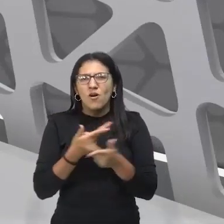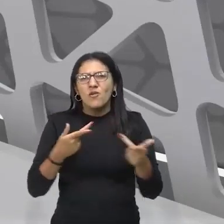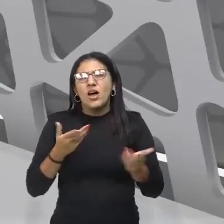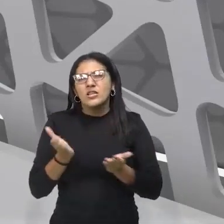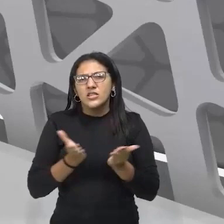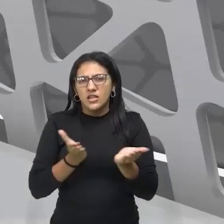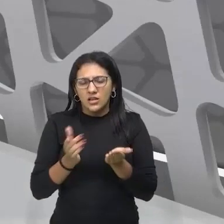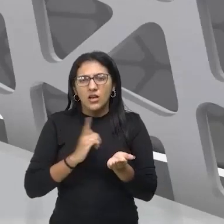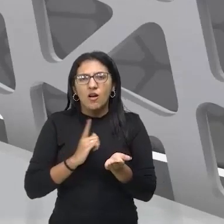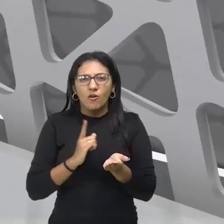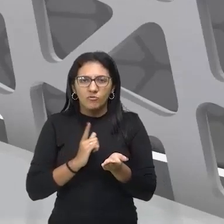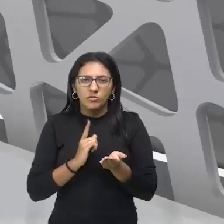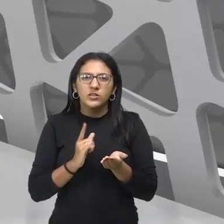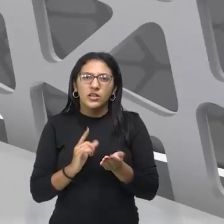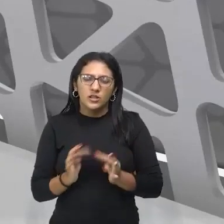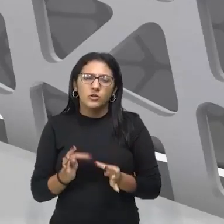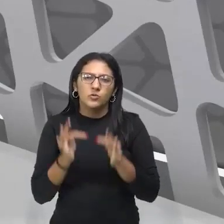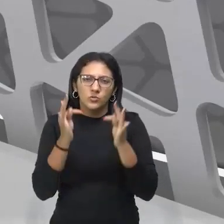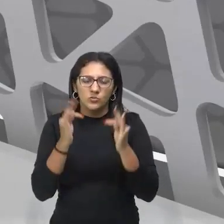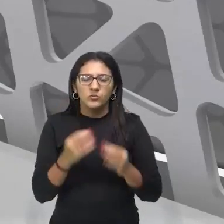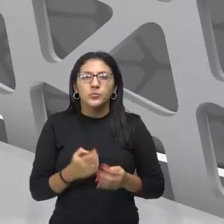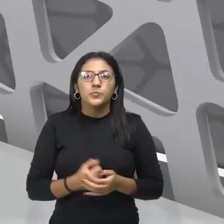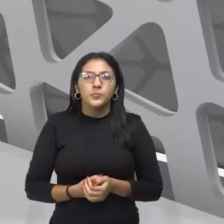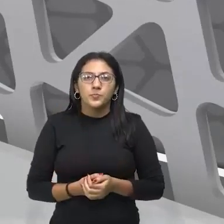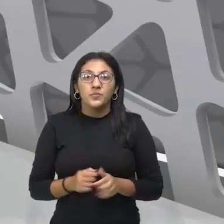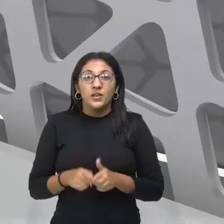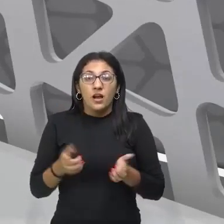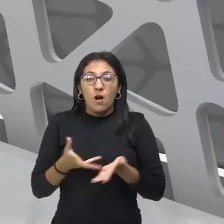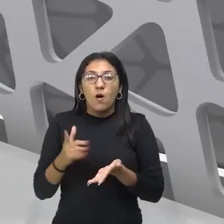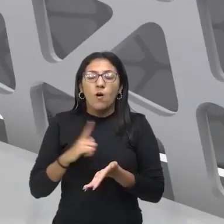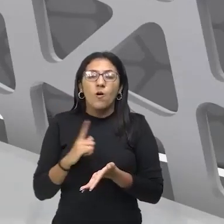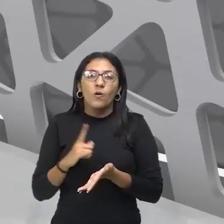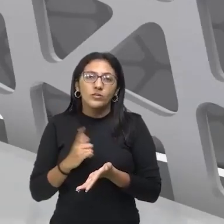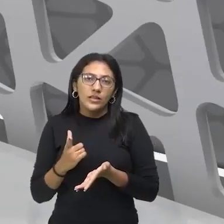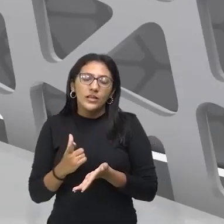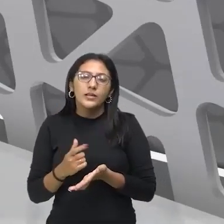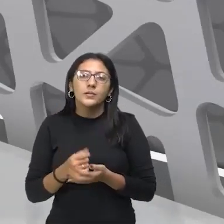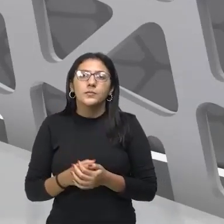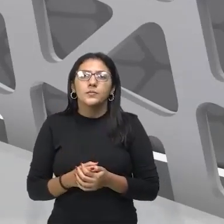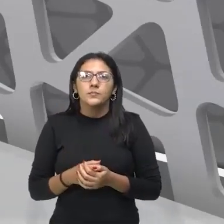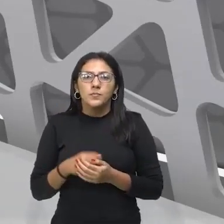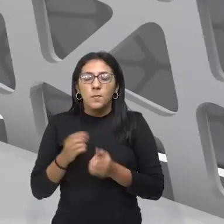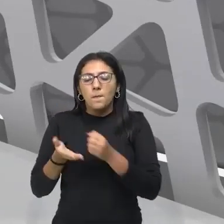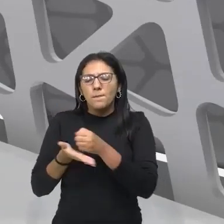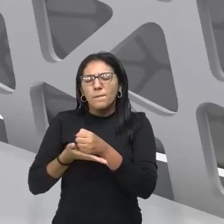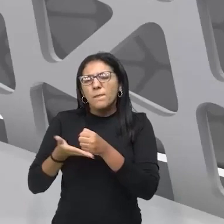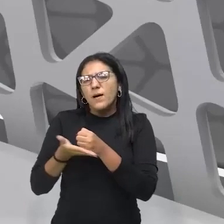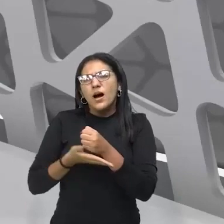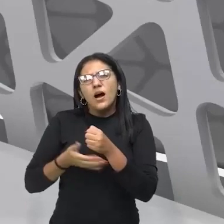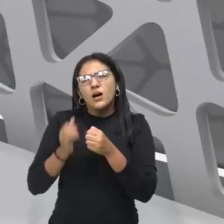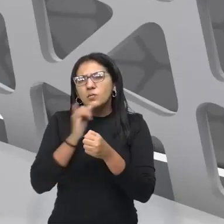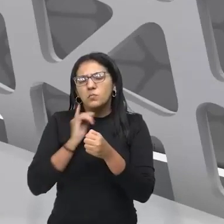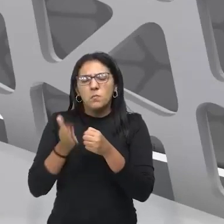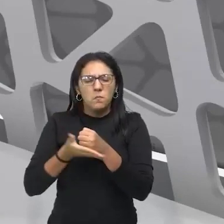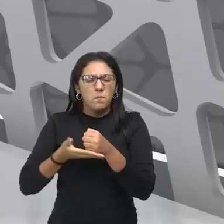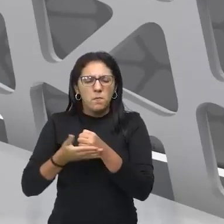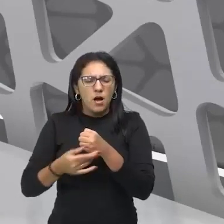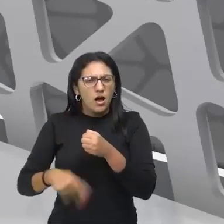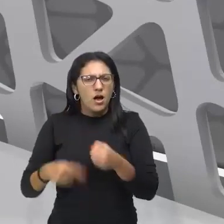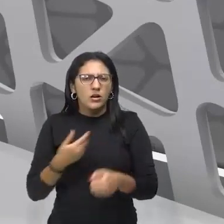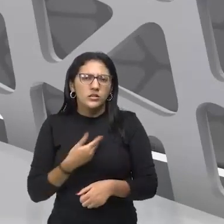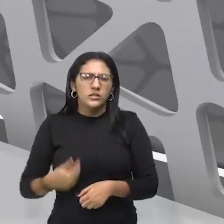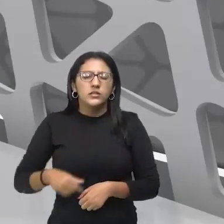fazem diversos tipos de serviço, tá? Agora, ainda existe o serviço que é o